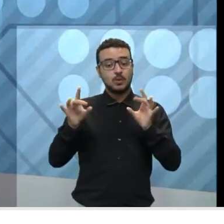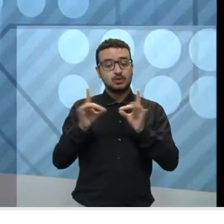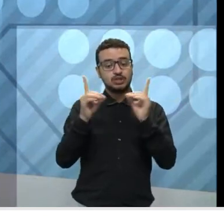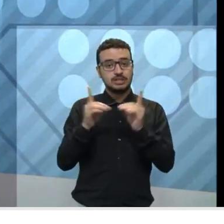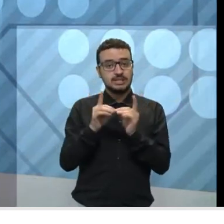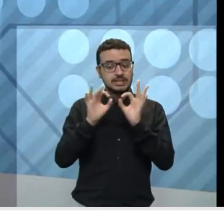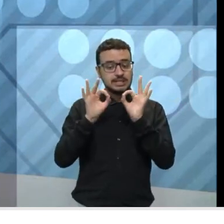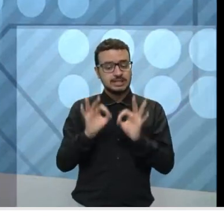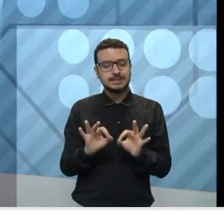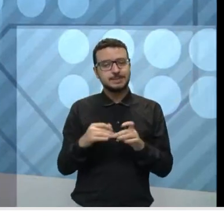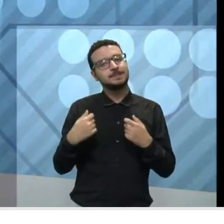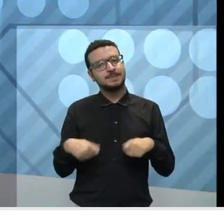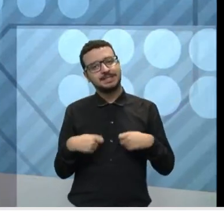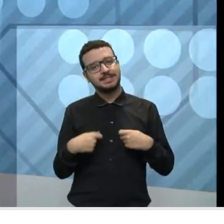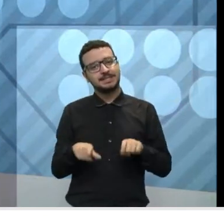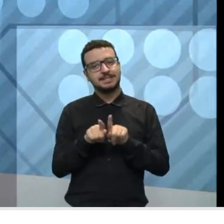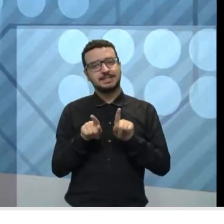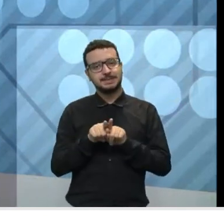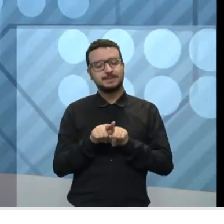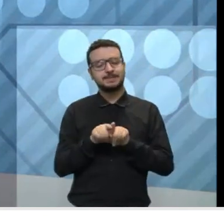Pedro que, que tem problema.